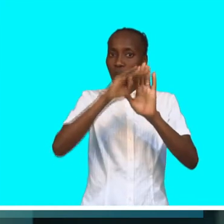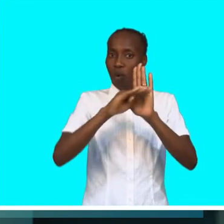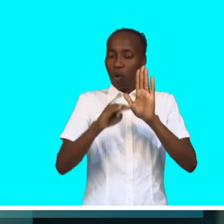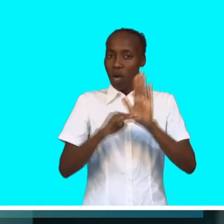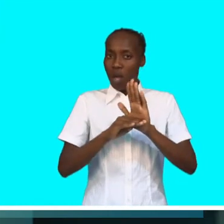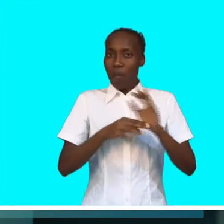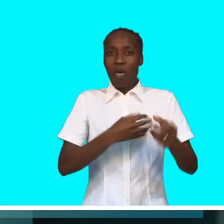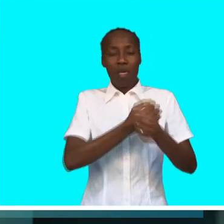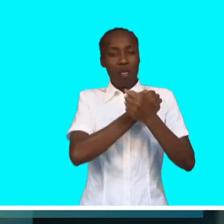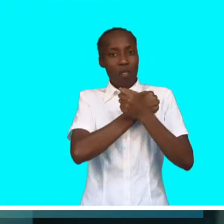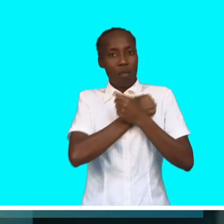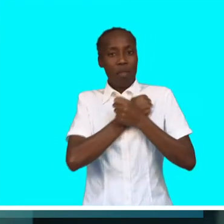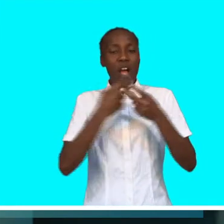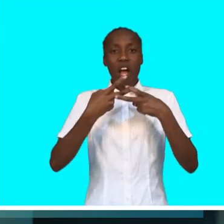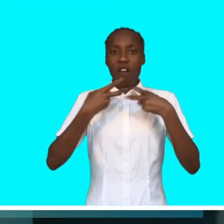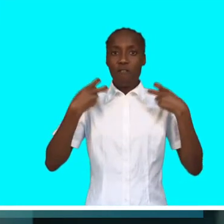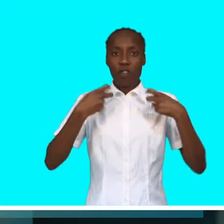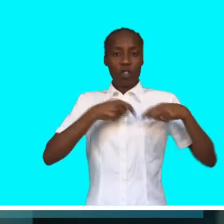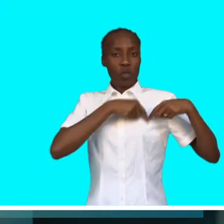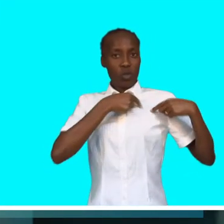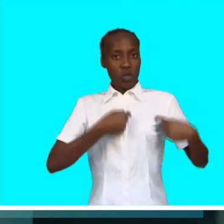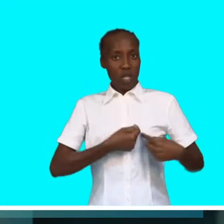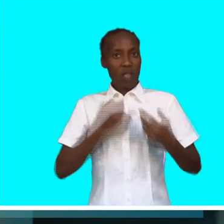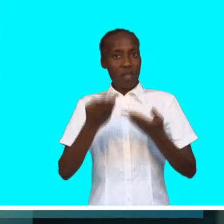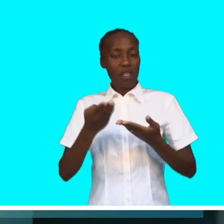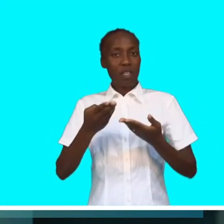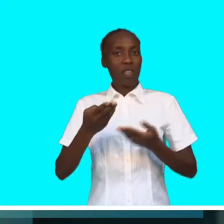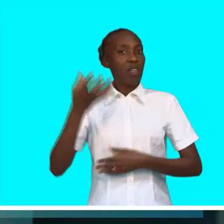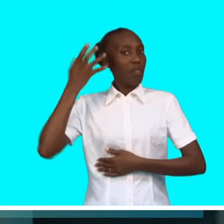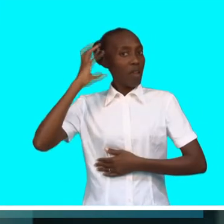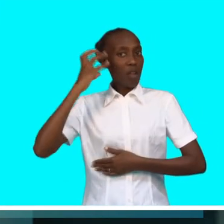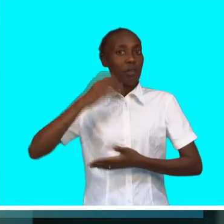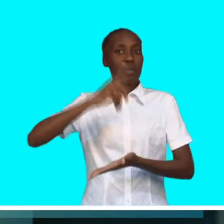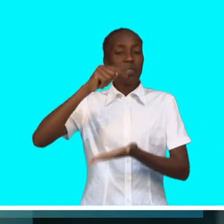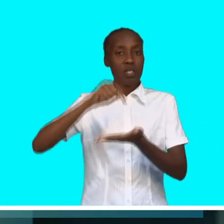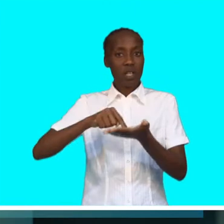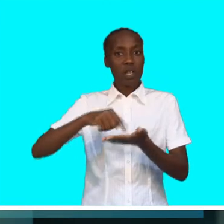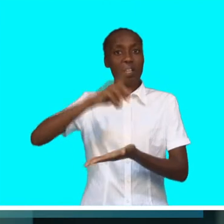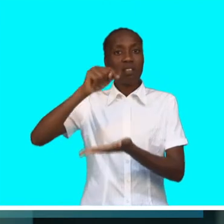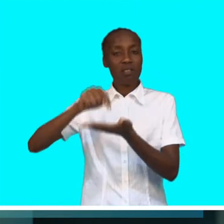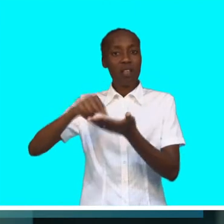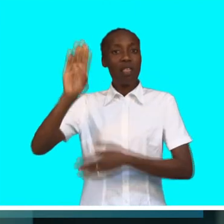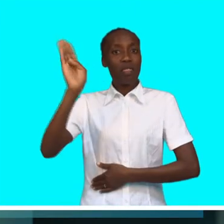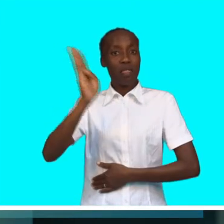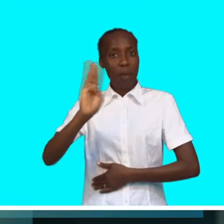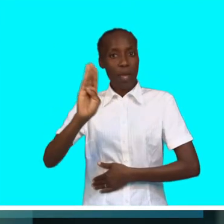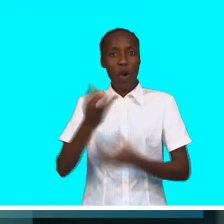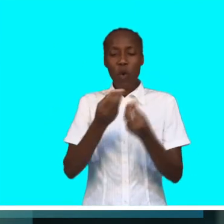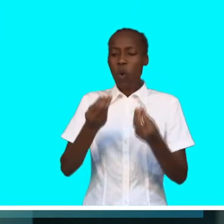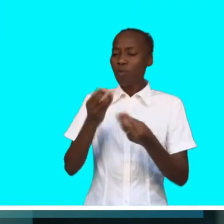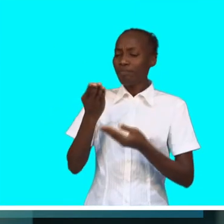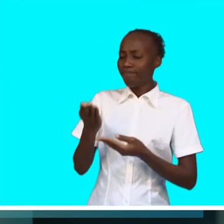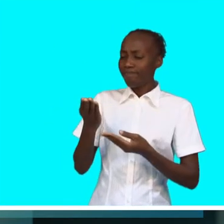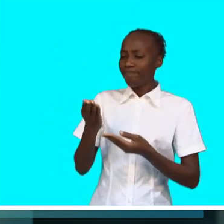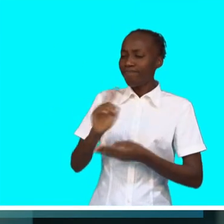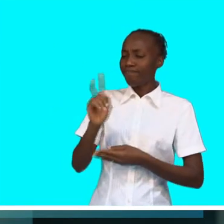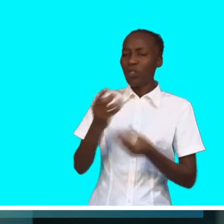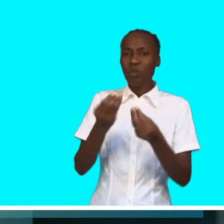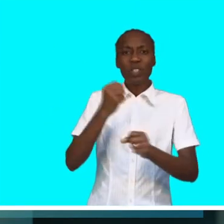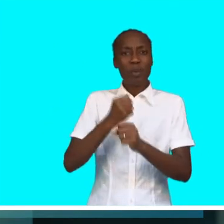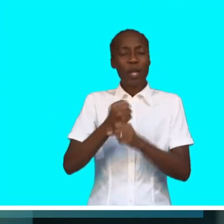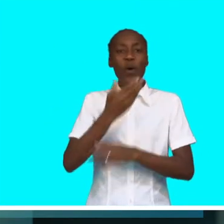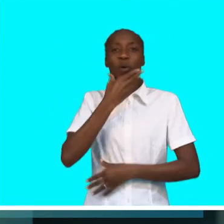romântico a voz do coração daqui da Rádio Cidade, não é? Aqui na cidade da Beira. Belks, como é